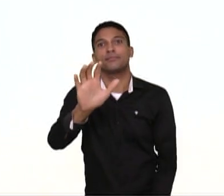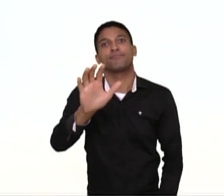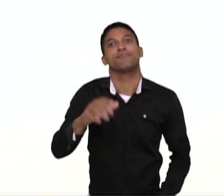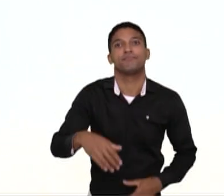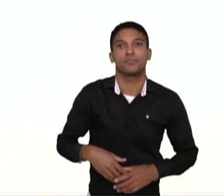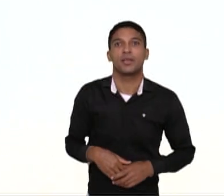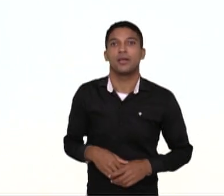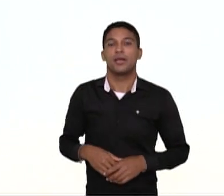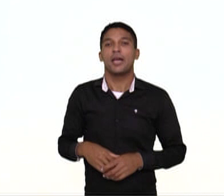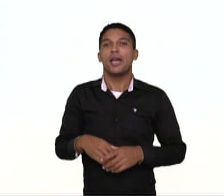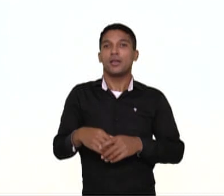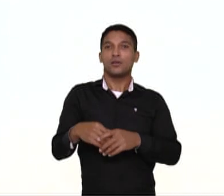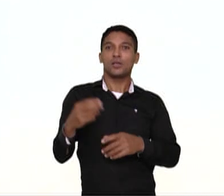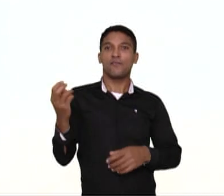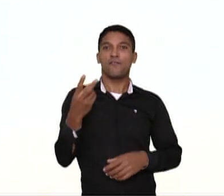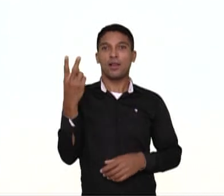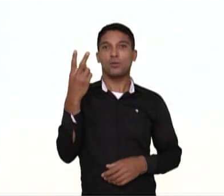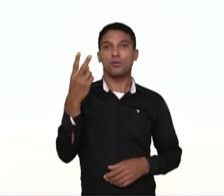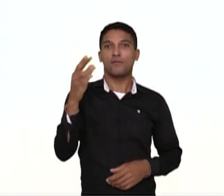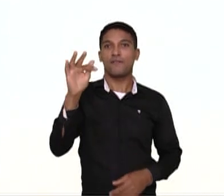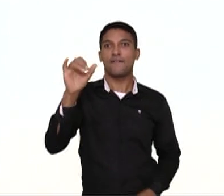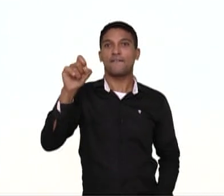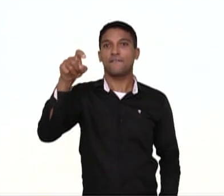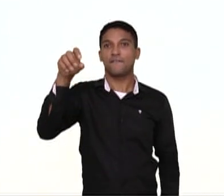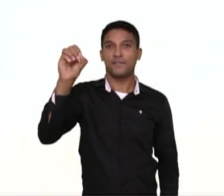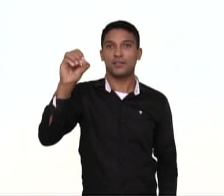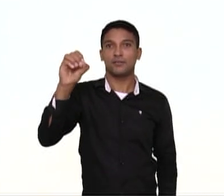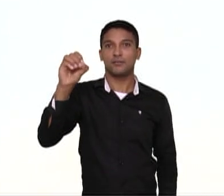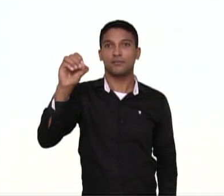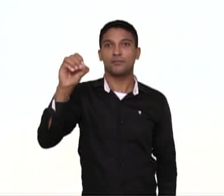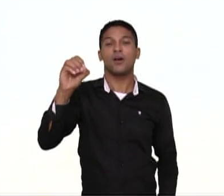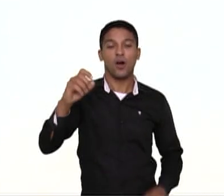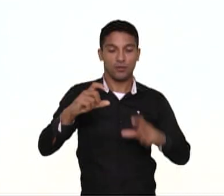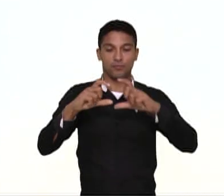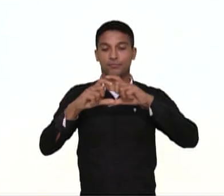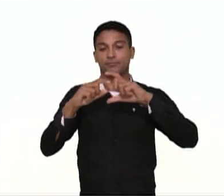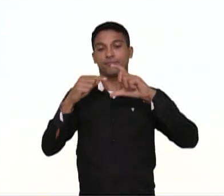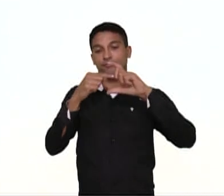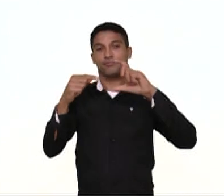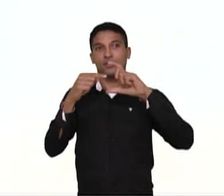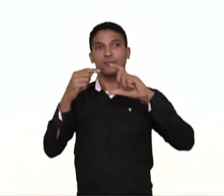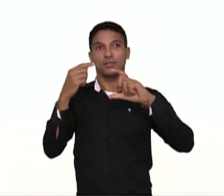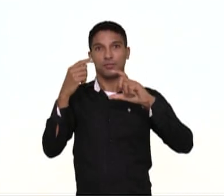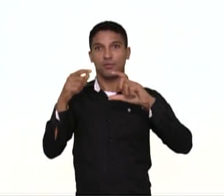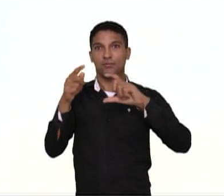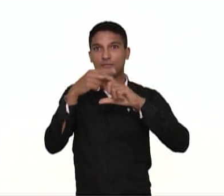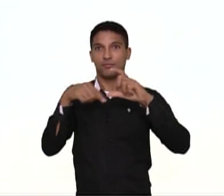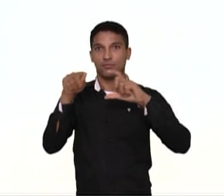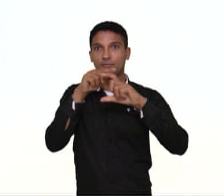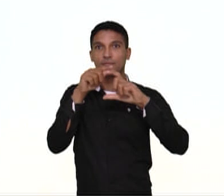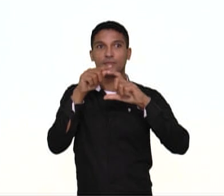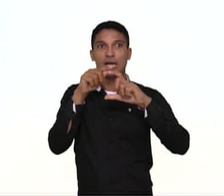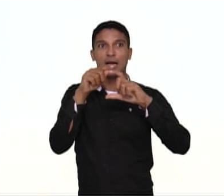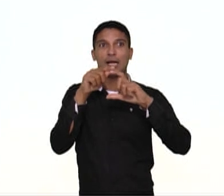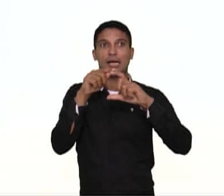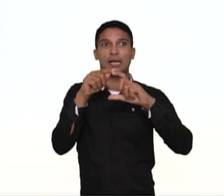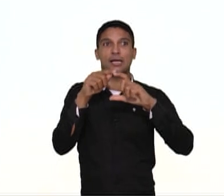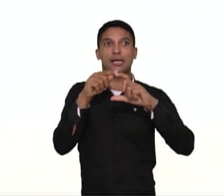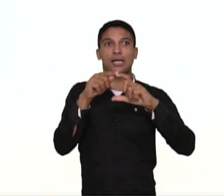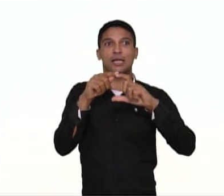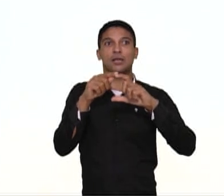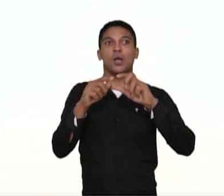fixo, nós chamamos de constante, tá? O nome desta razão é chamada de π e seu valor é de